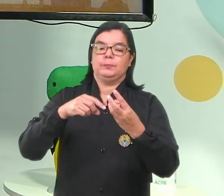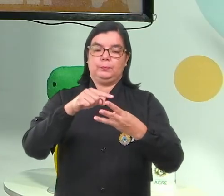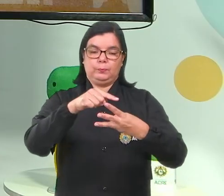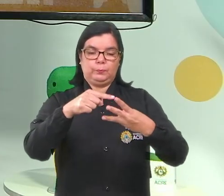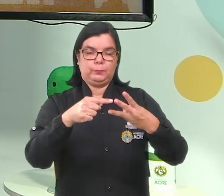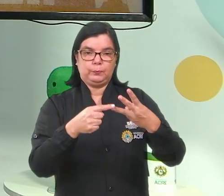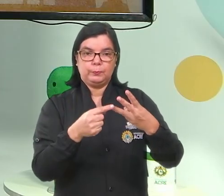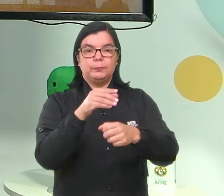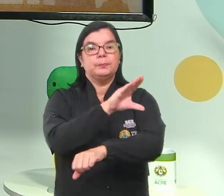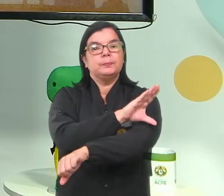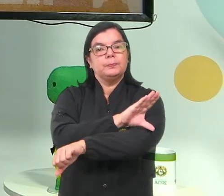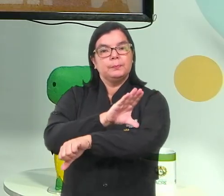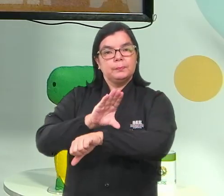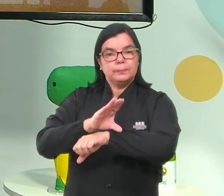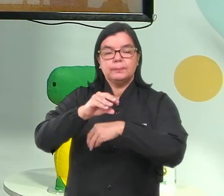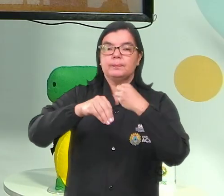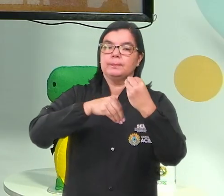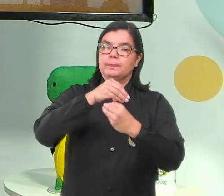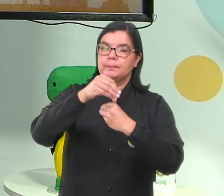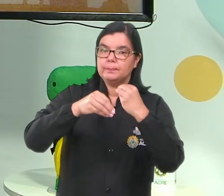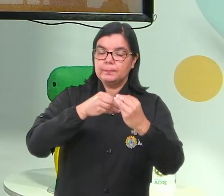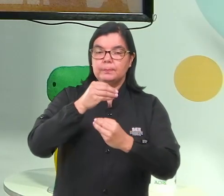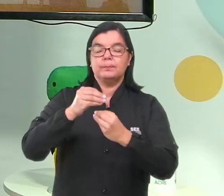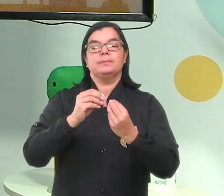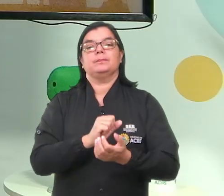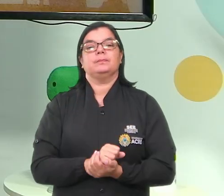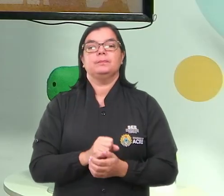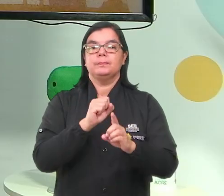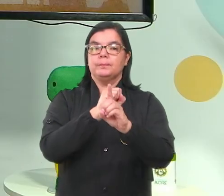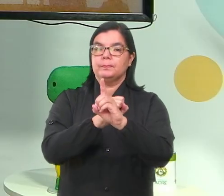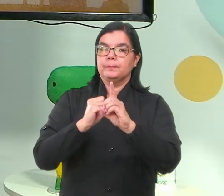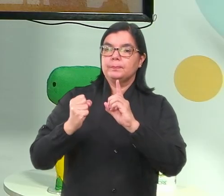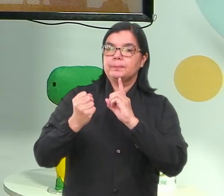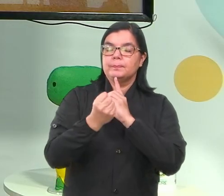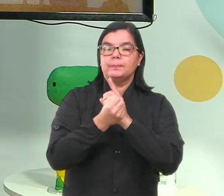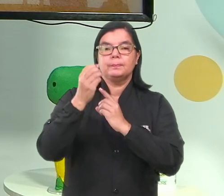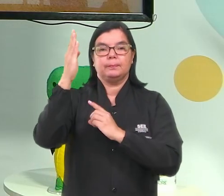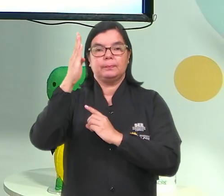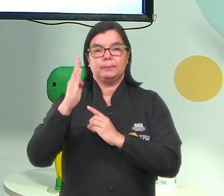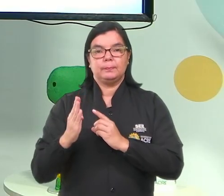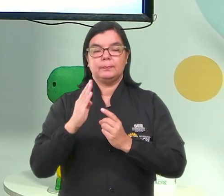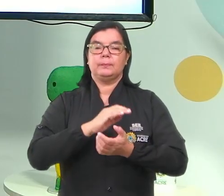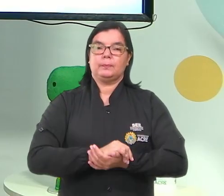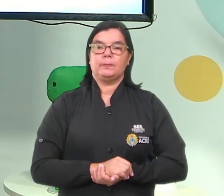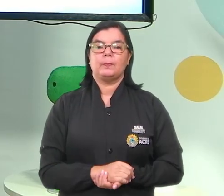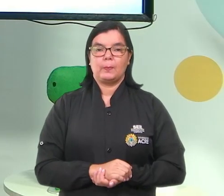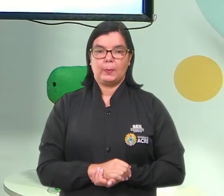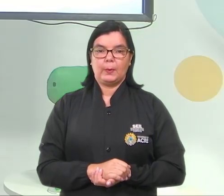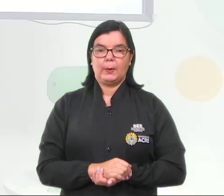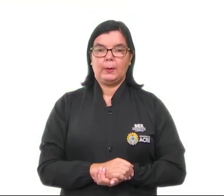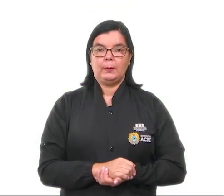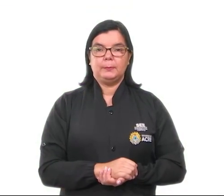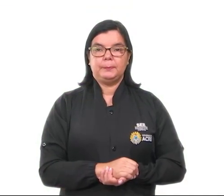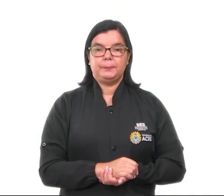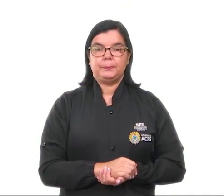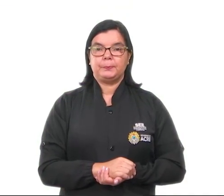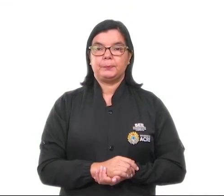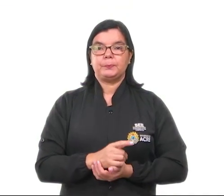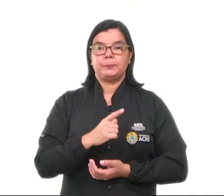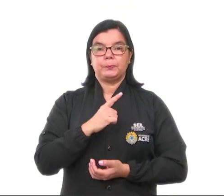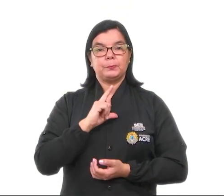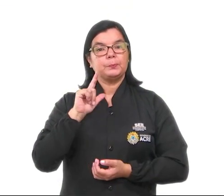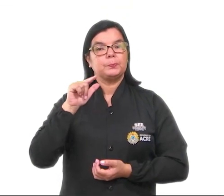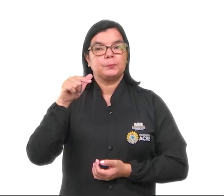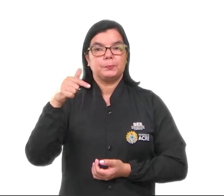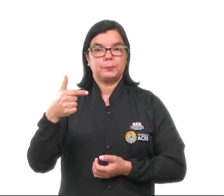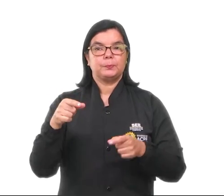miscigenação, né, que acabou resultando na sociedade brasileira. Vamos aqui avançar. Nós temos uma